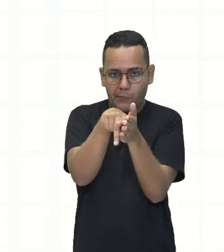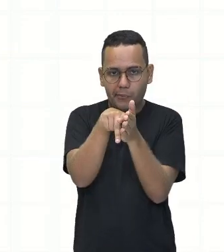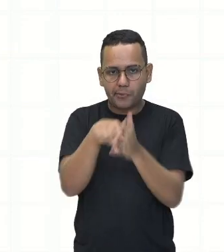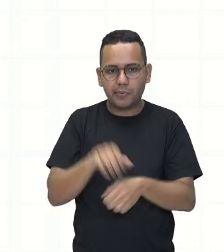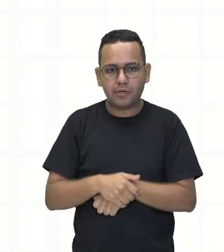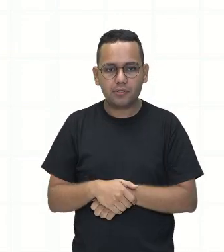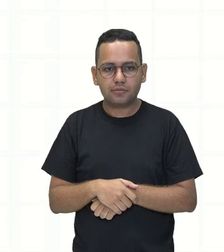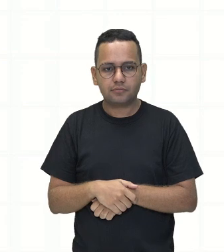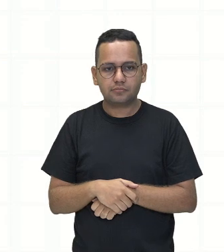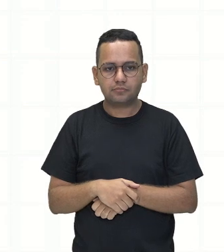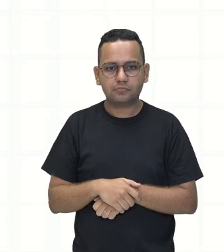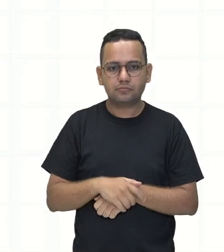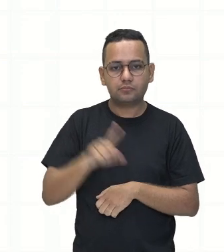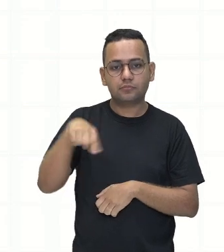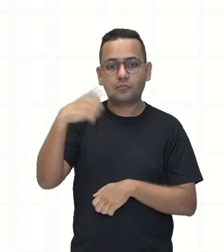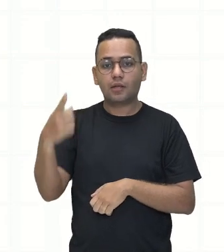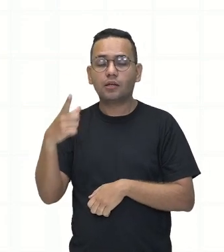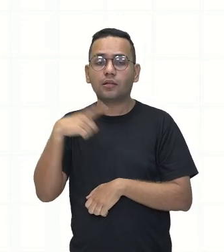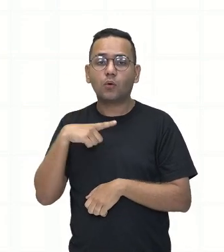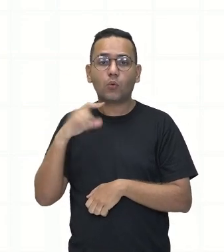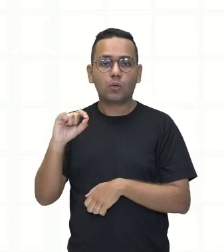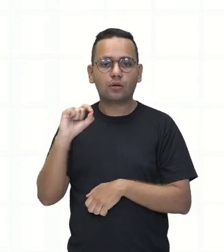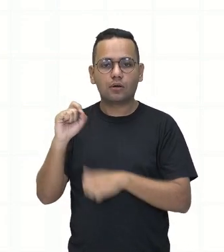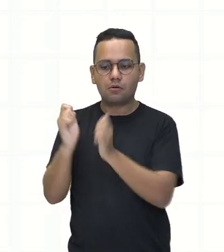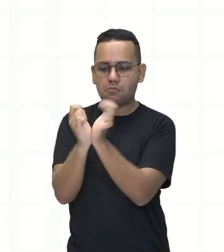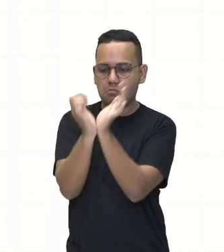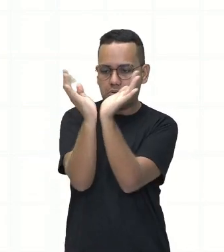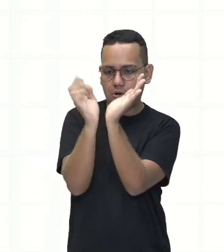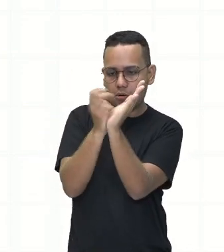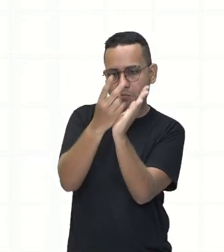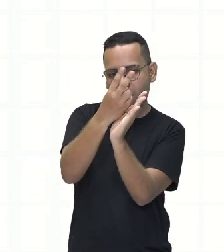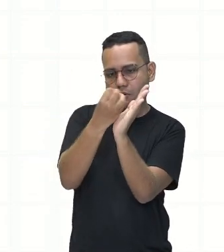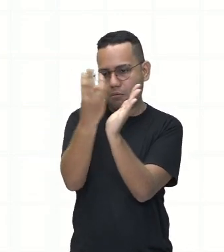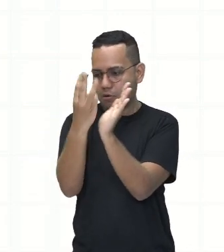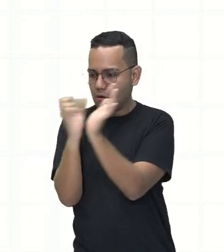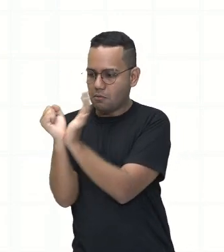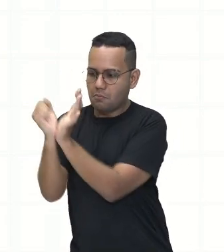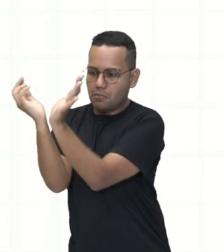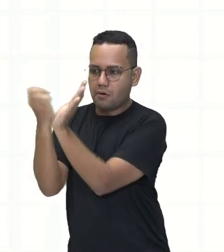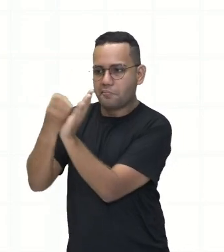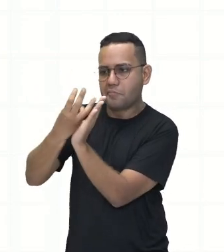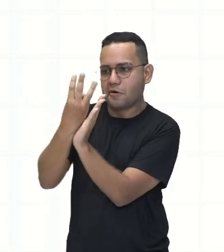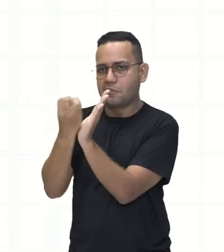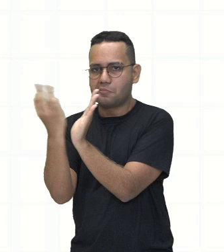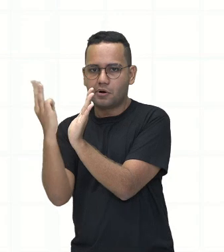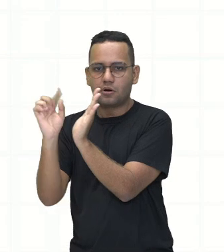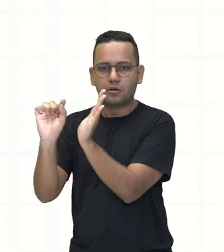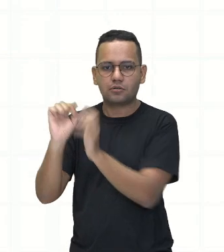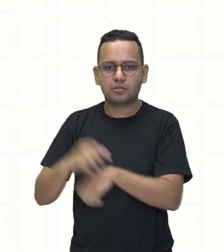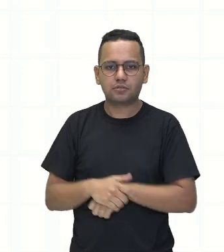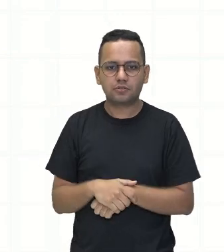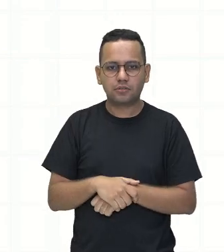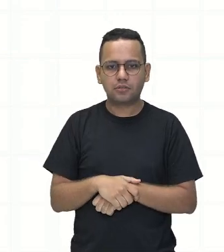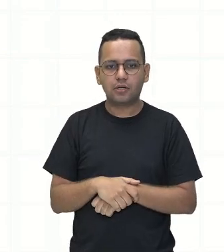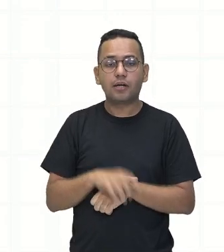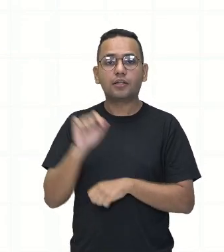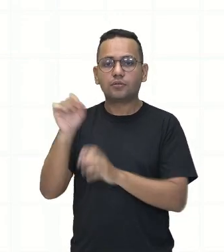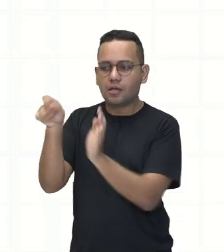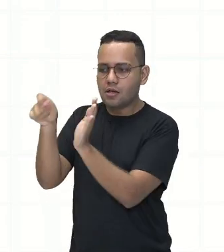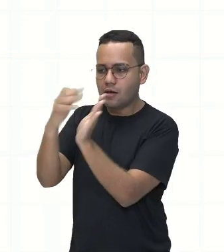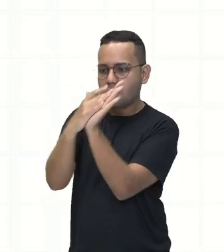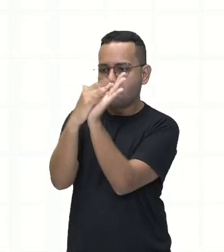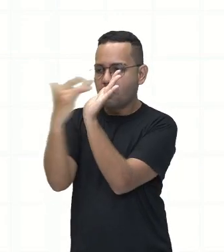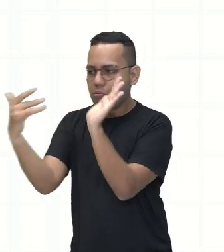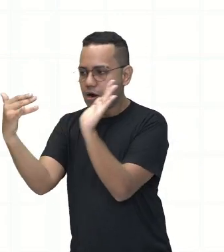temos a polinização cruzada, que o pólen em duas plantas é o pólen elevado, né, para outra planta